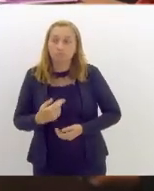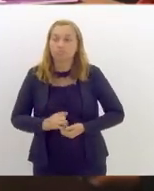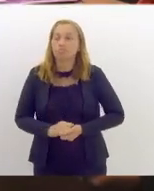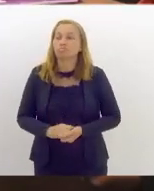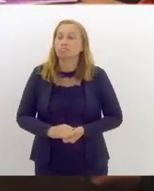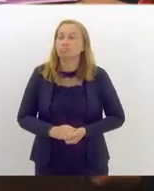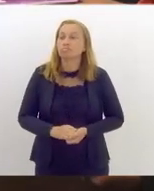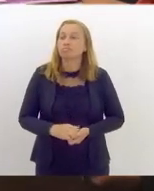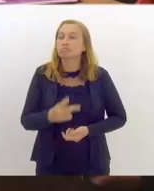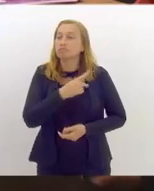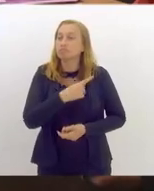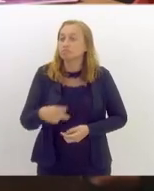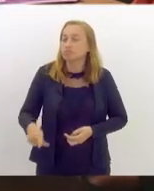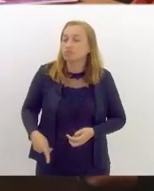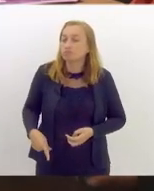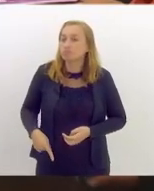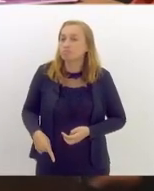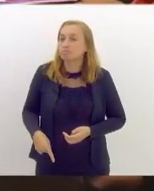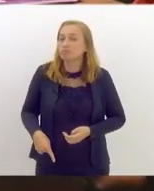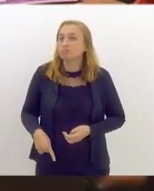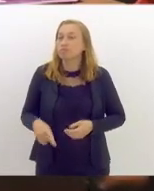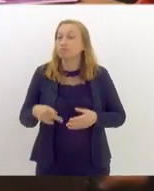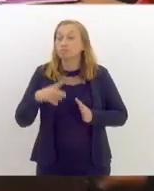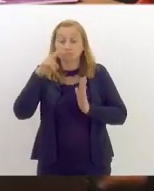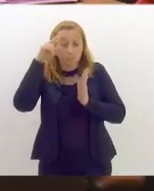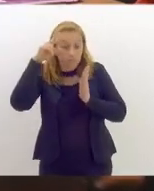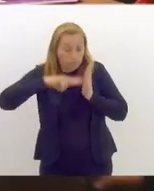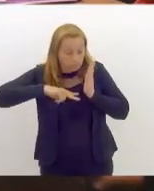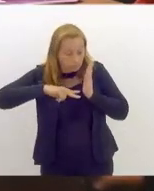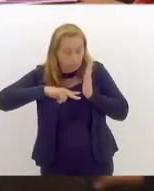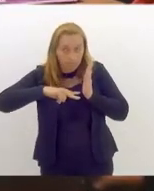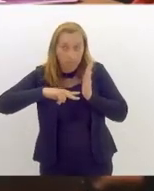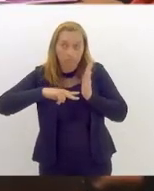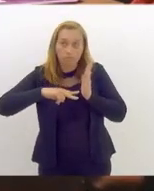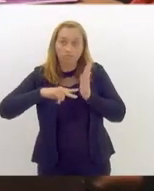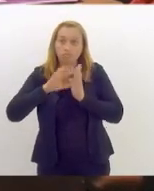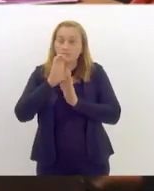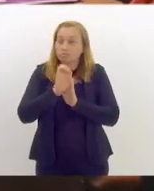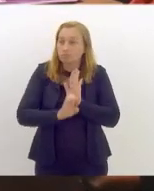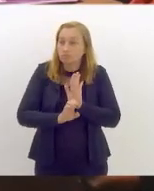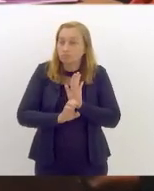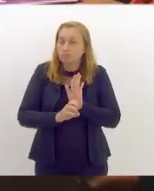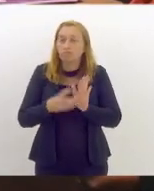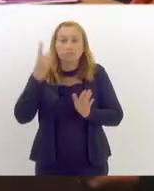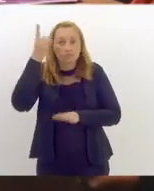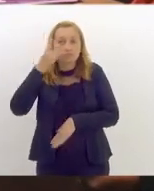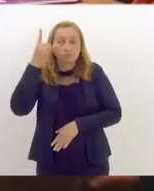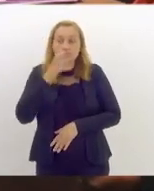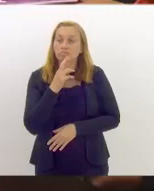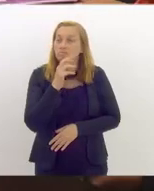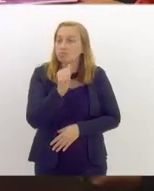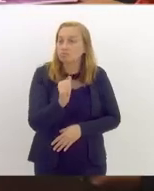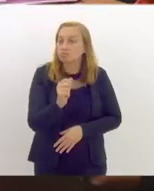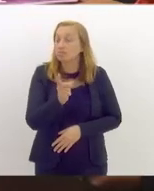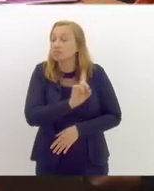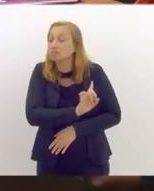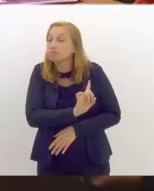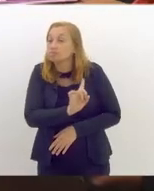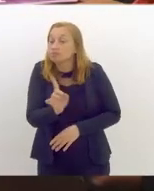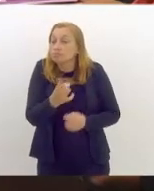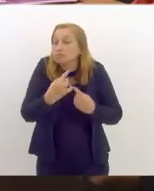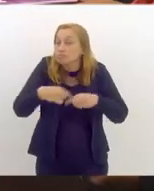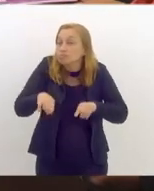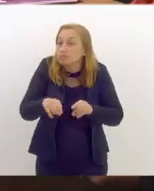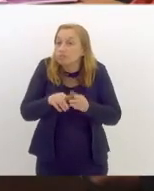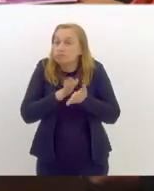o presidente o presidente acabou de ler essa a emenda do deputado Rodrigo Amorim ela não tá